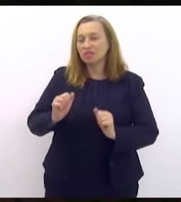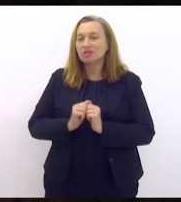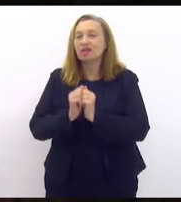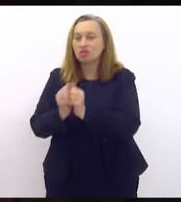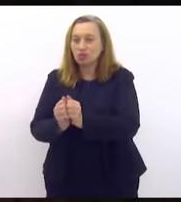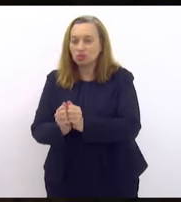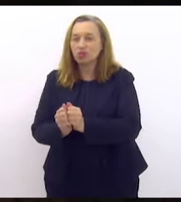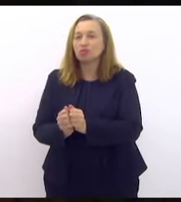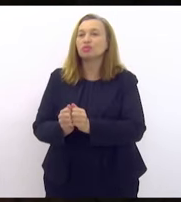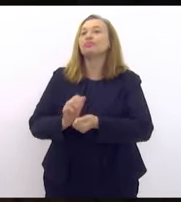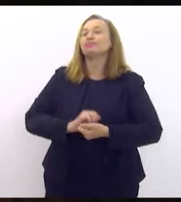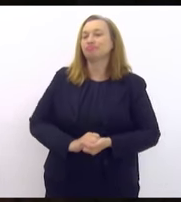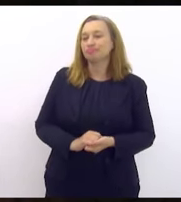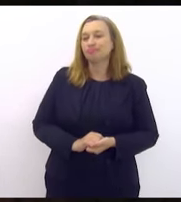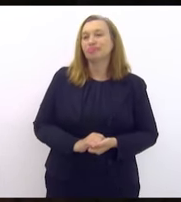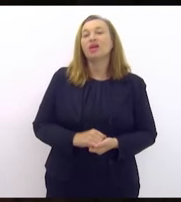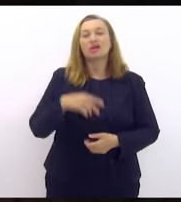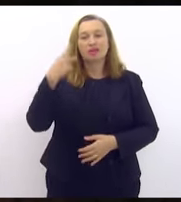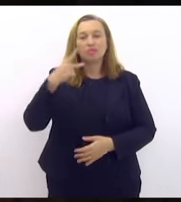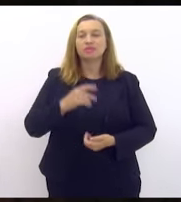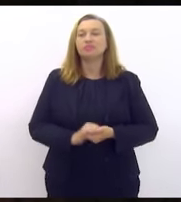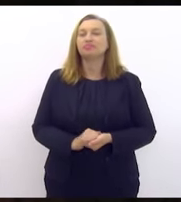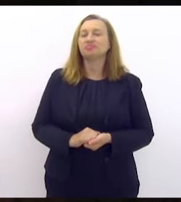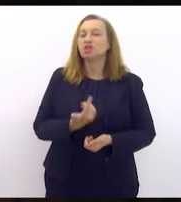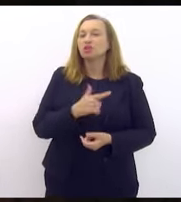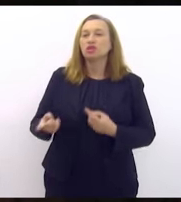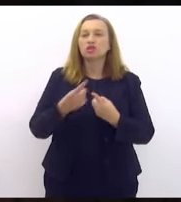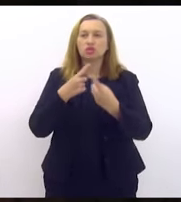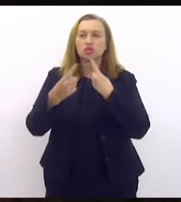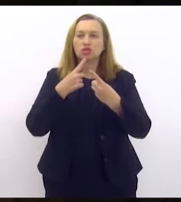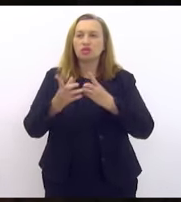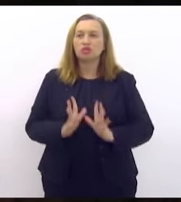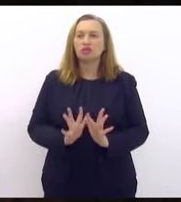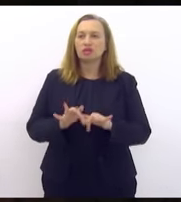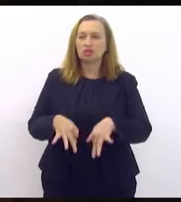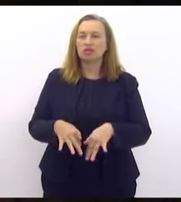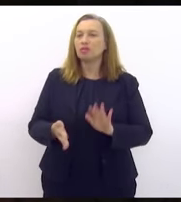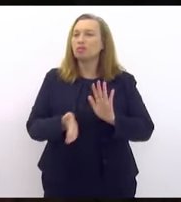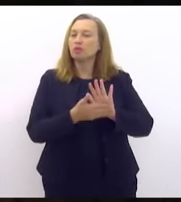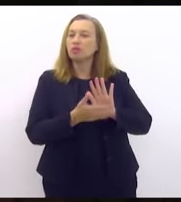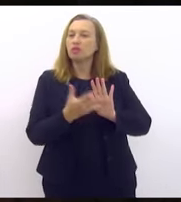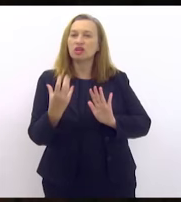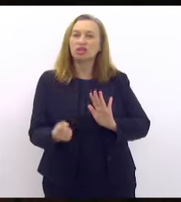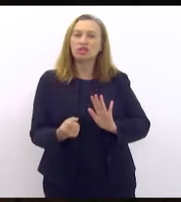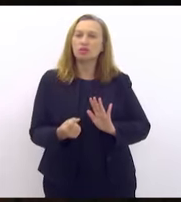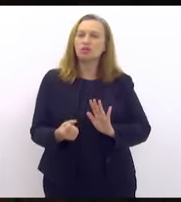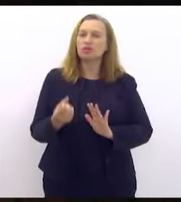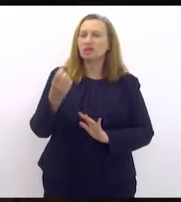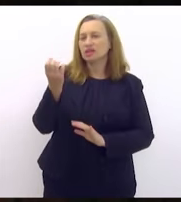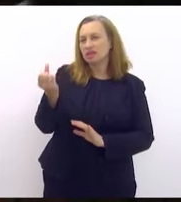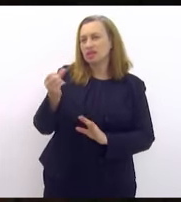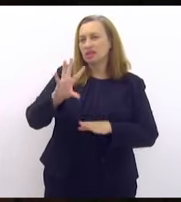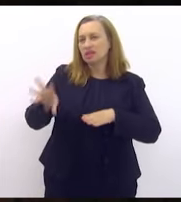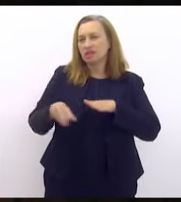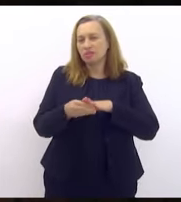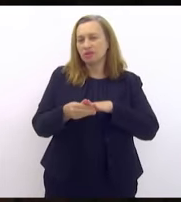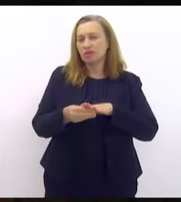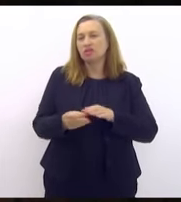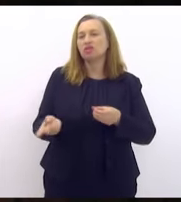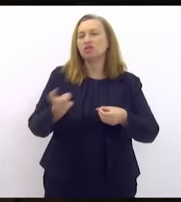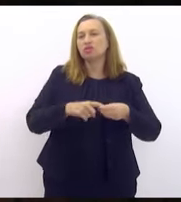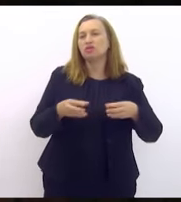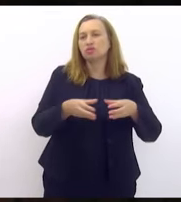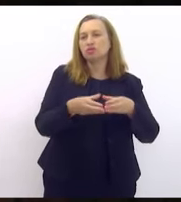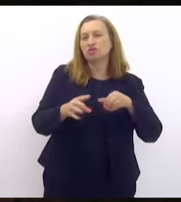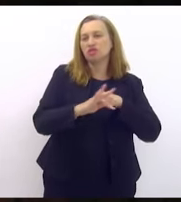participar efetivamente da política. Não havendo mais quem queira discutir, encerrada a discussão, apresente proposta, recebeu 6 emendas e